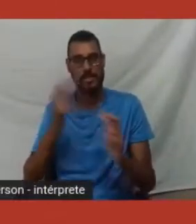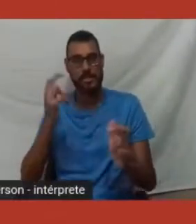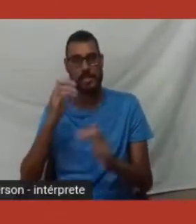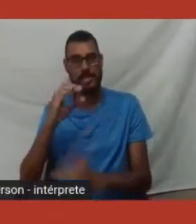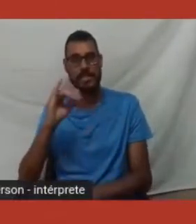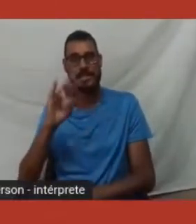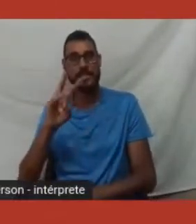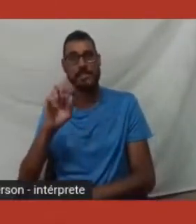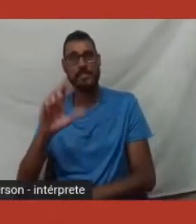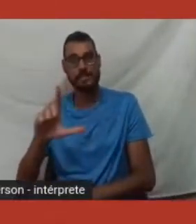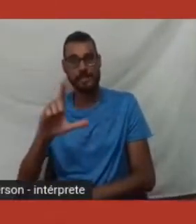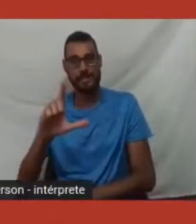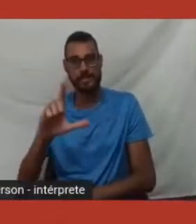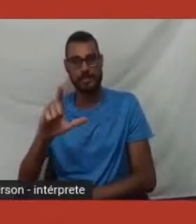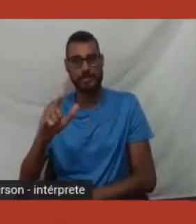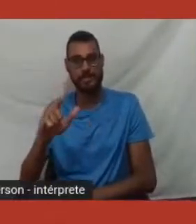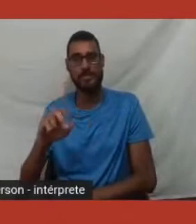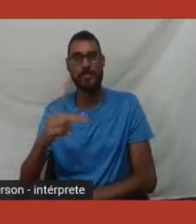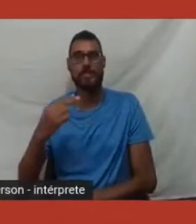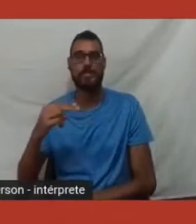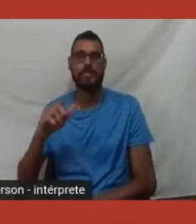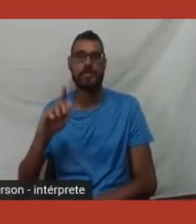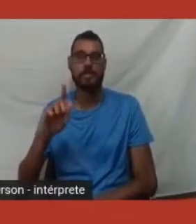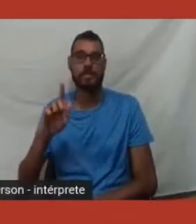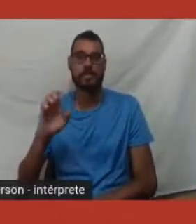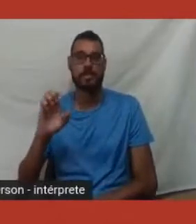Civil, sou geóloga.